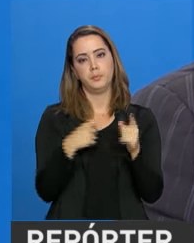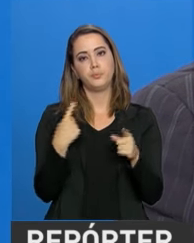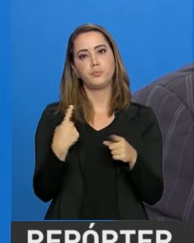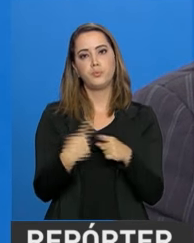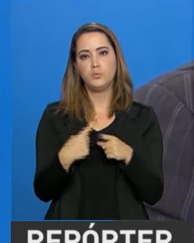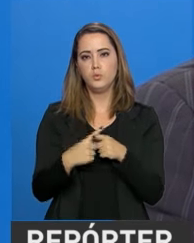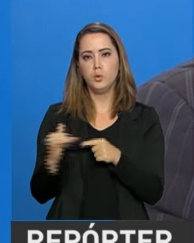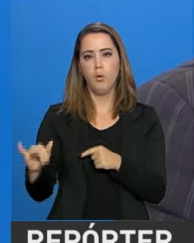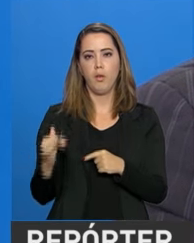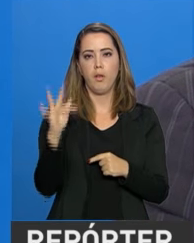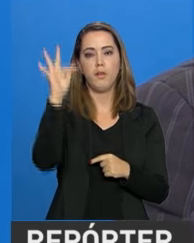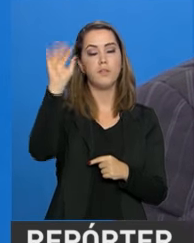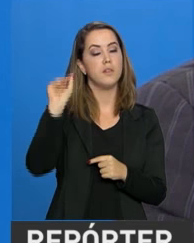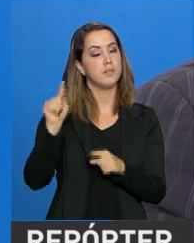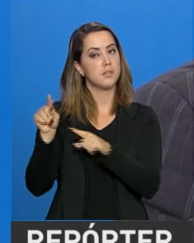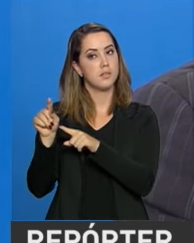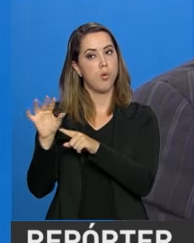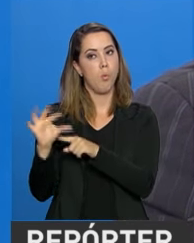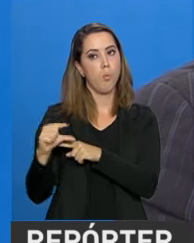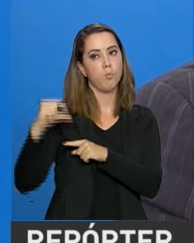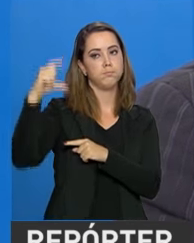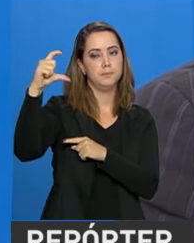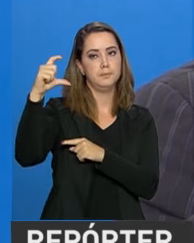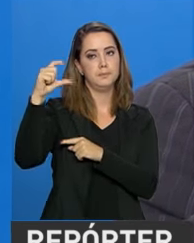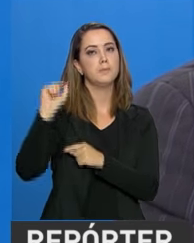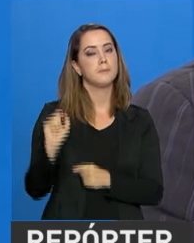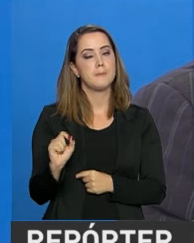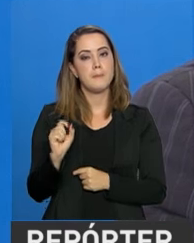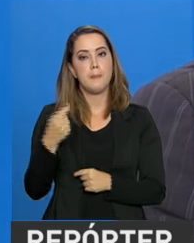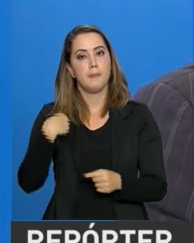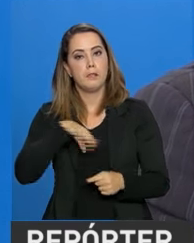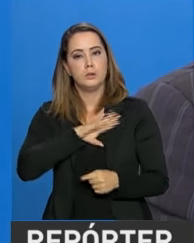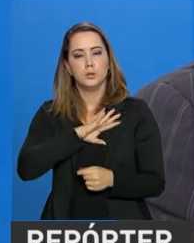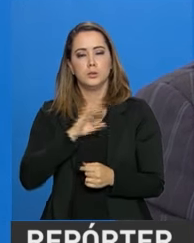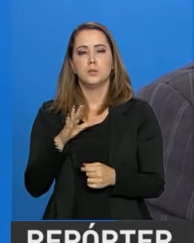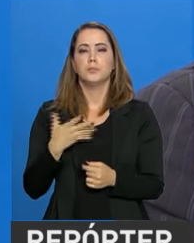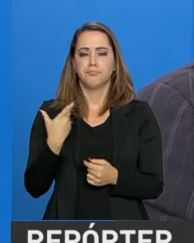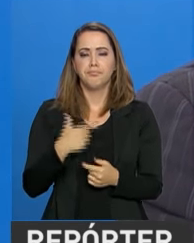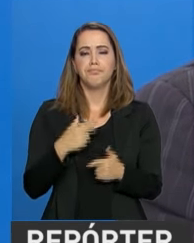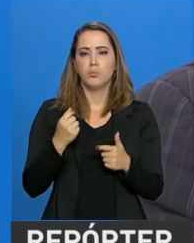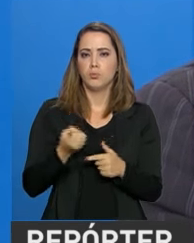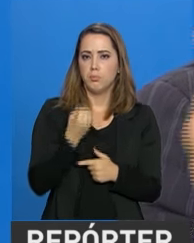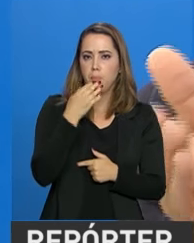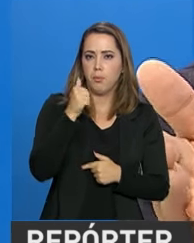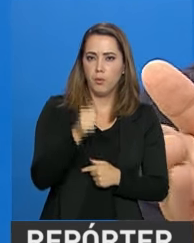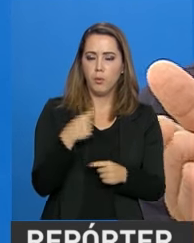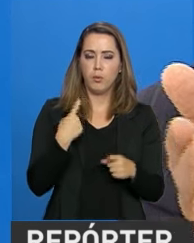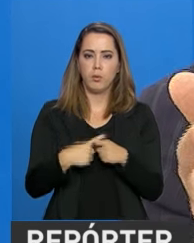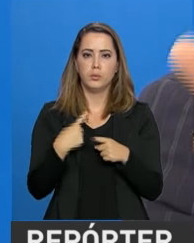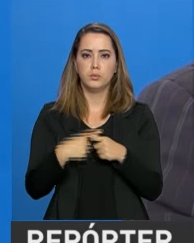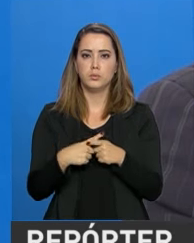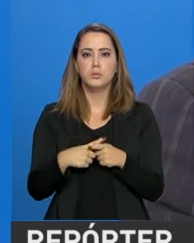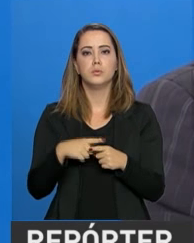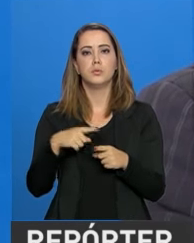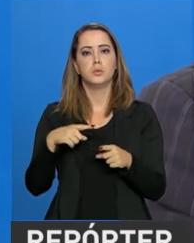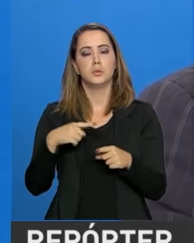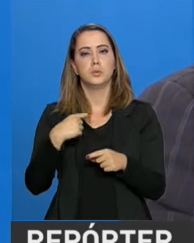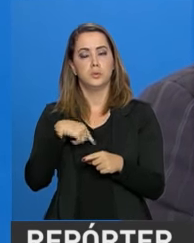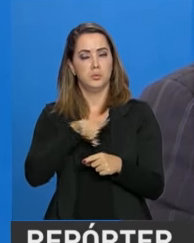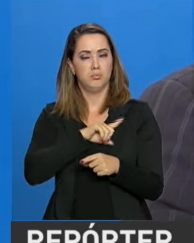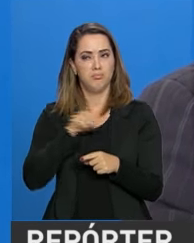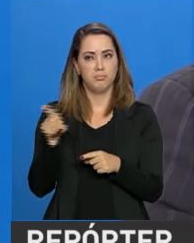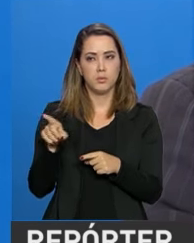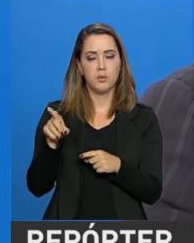variação da inflação. Então nós ganhamos por vários aspectos daí porque a a palavra do presidente Michel havia dúvida no plenário, ligaram a ele